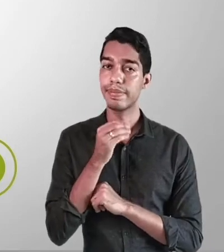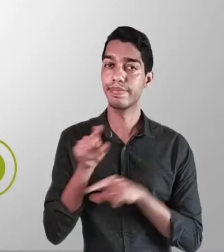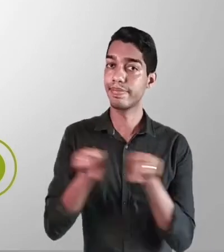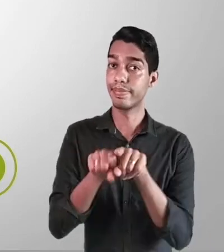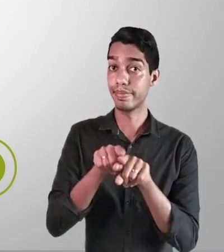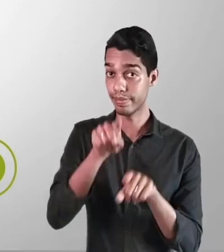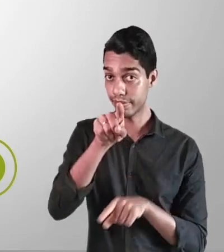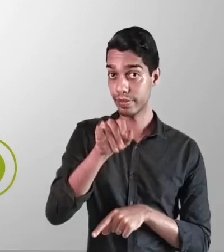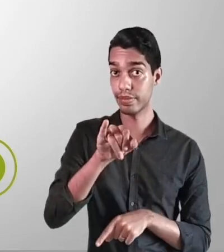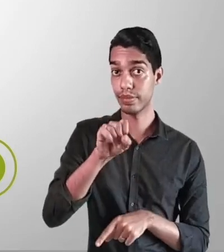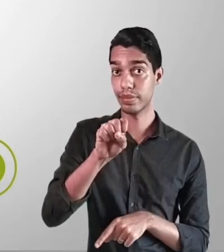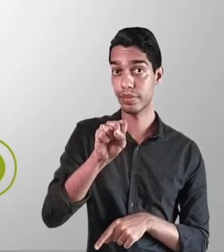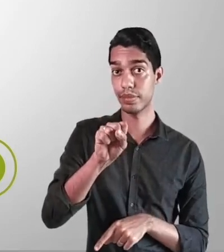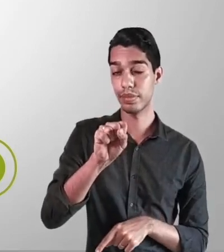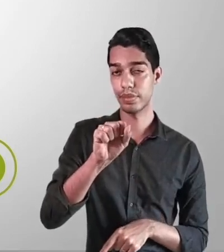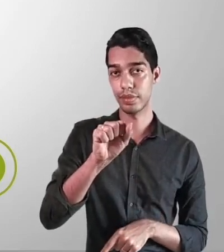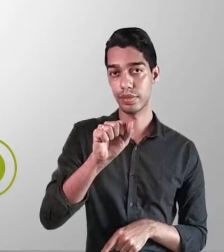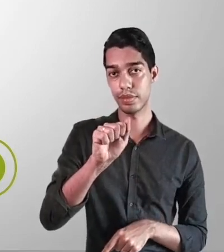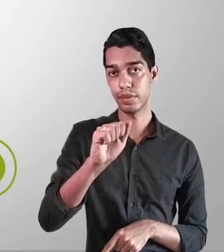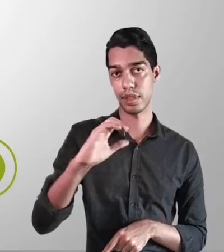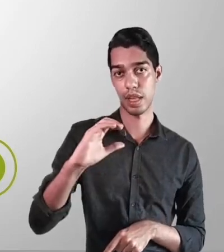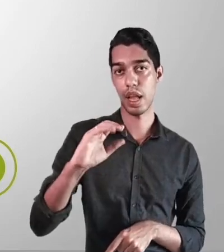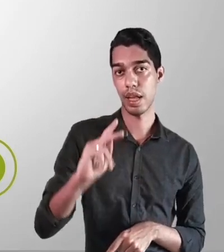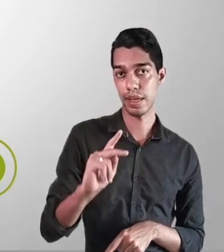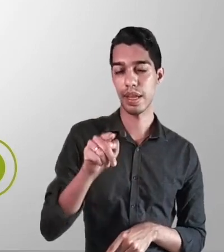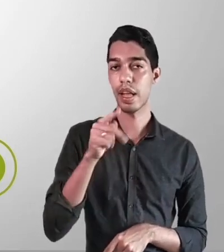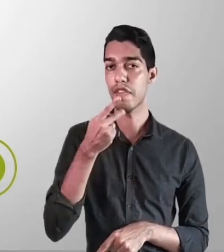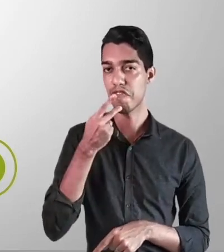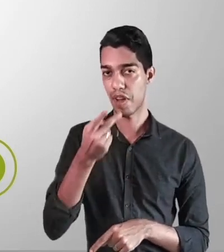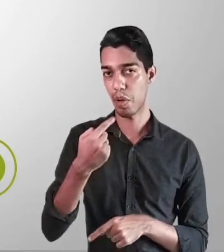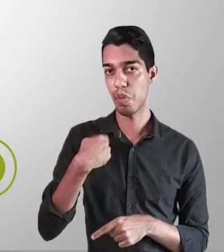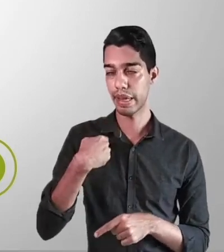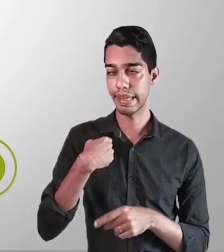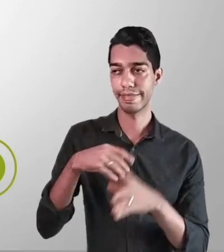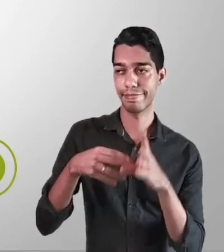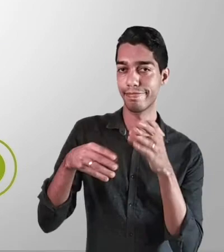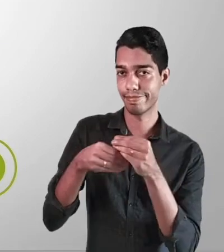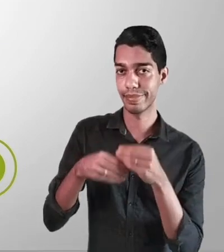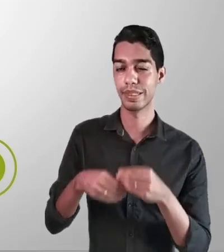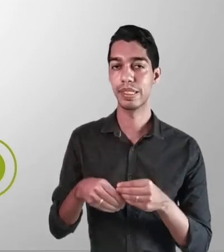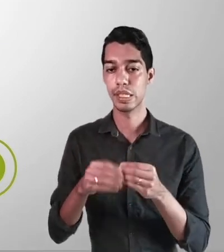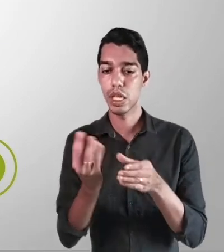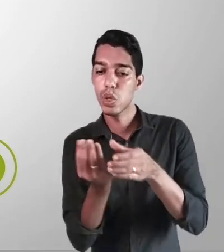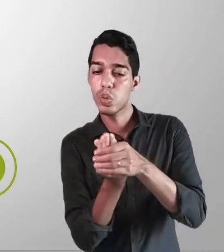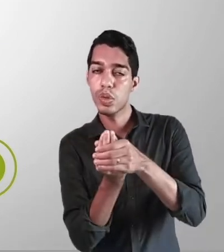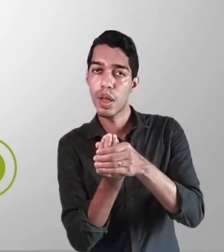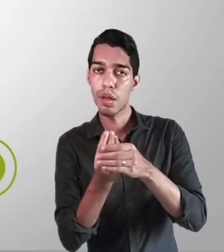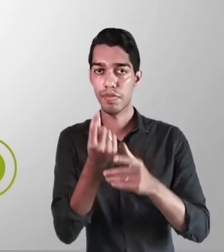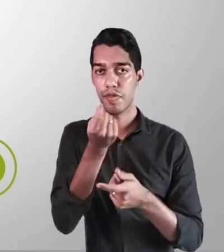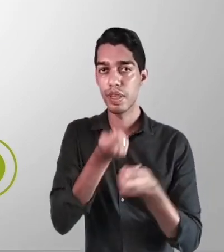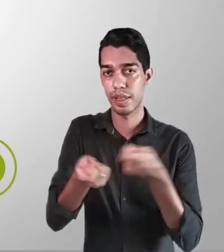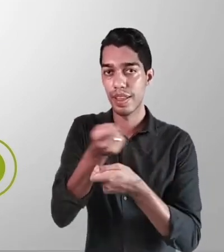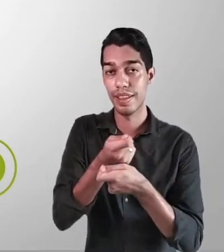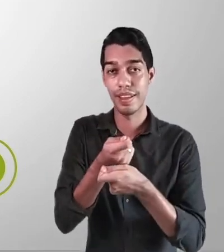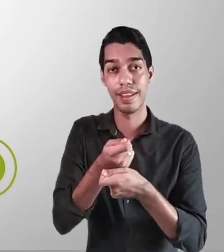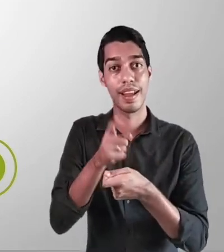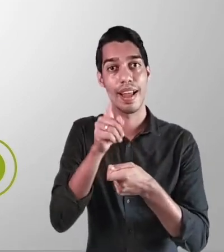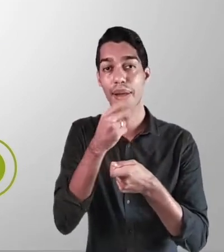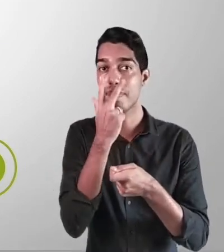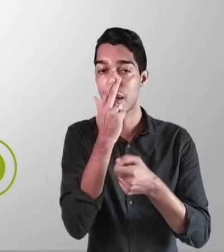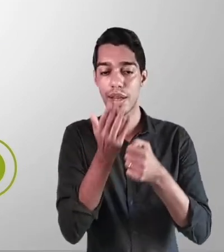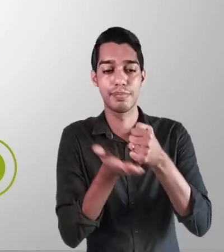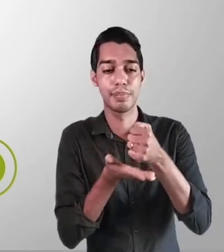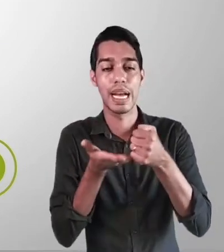Isaac, de que a educação financeira é a base de tudo, né? Ela é, na verdade, é um trabalho de longo prazo, é um trabalho que depende de